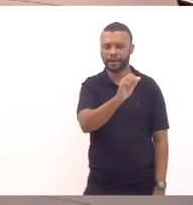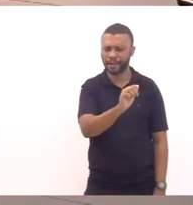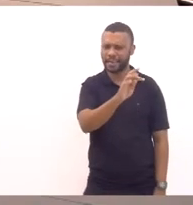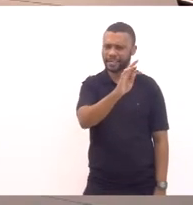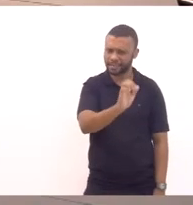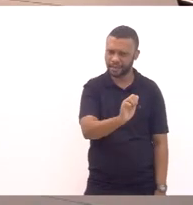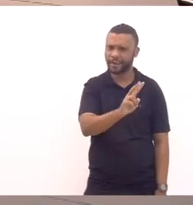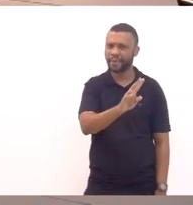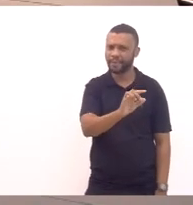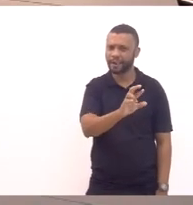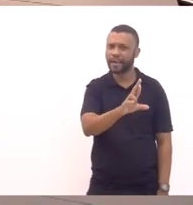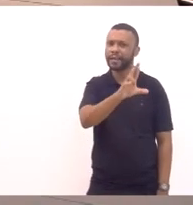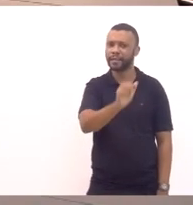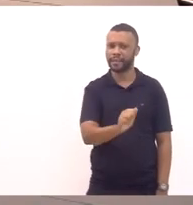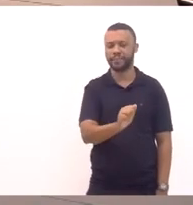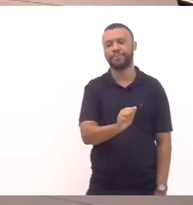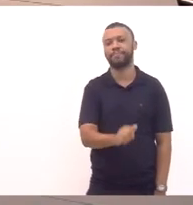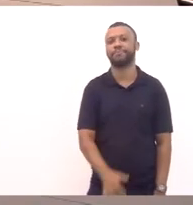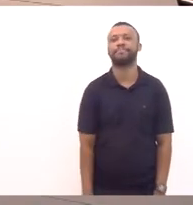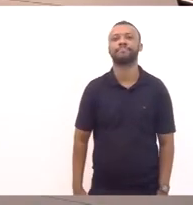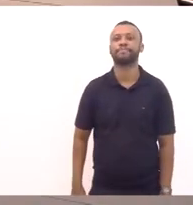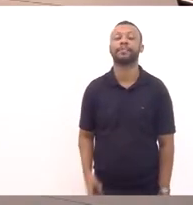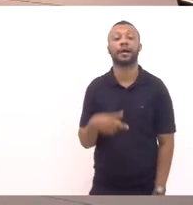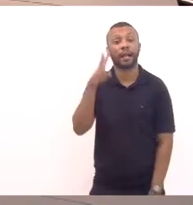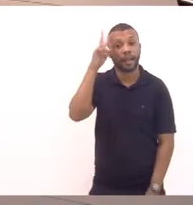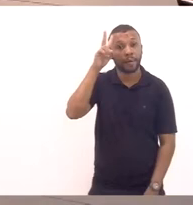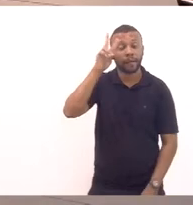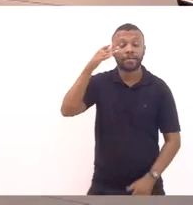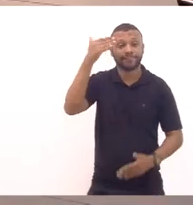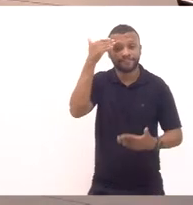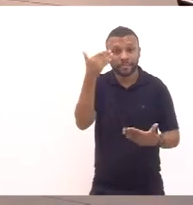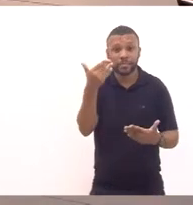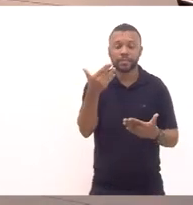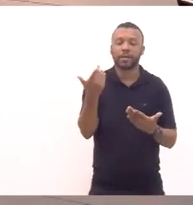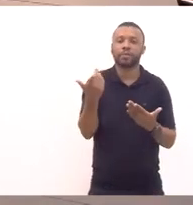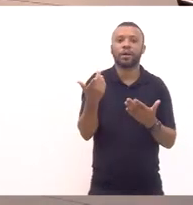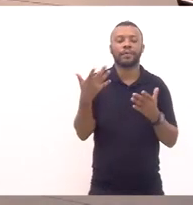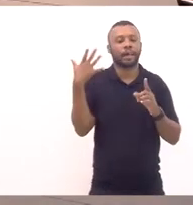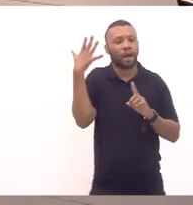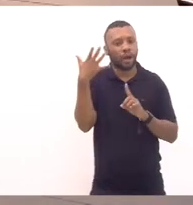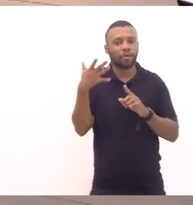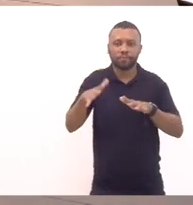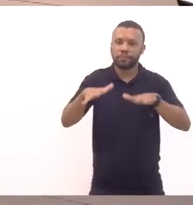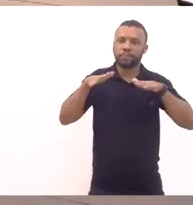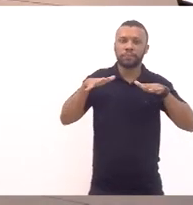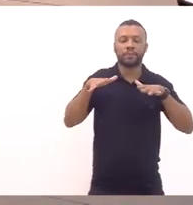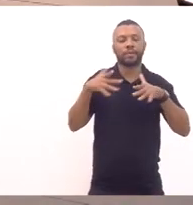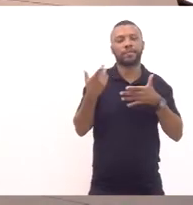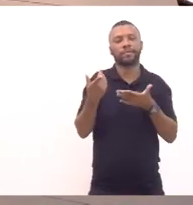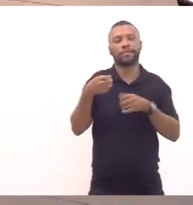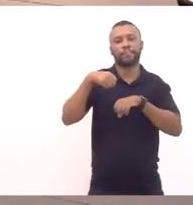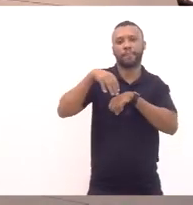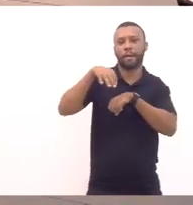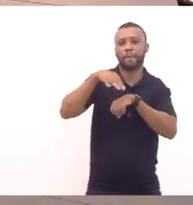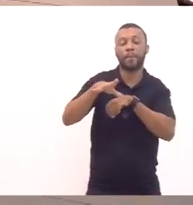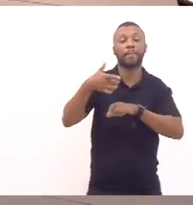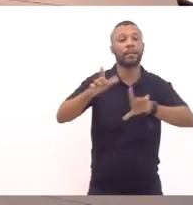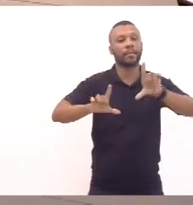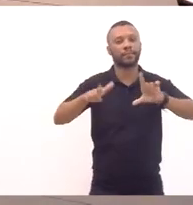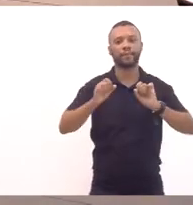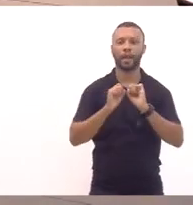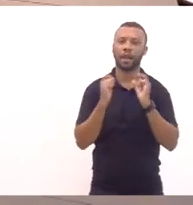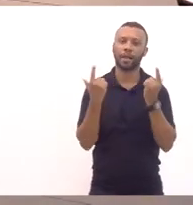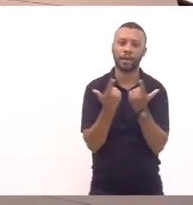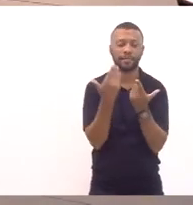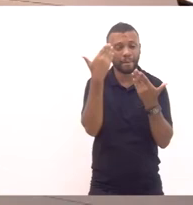está. Lembrando e agradecendo que a nossa audiência está sendo transmitida ao vivo pela TV Alerj.